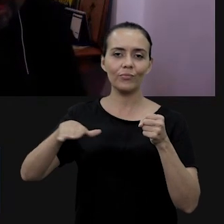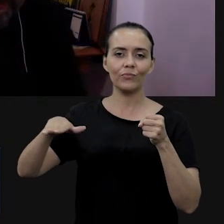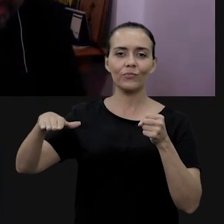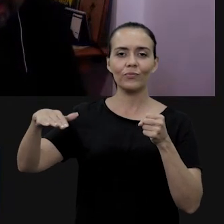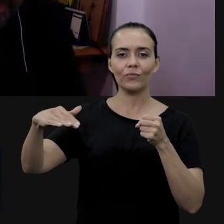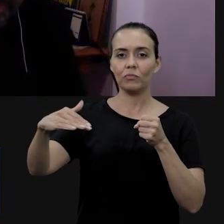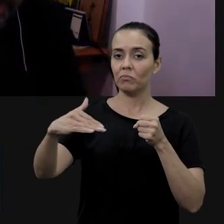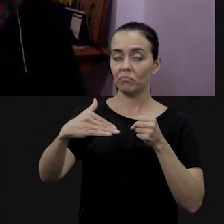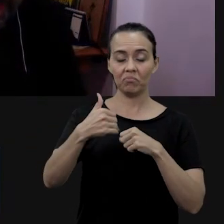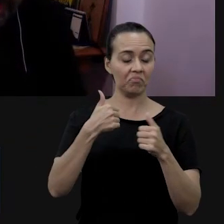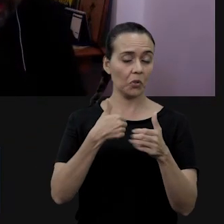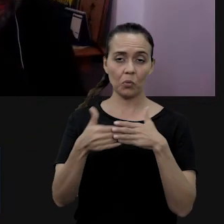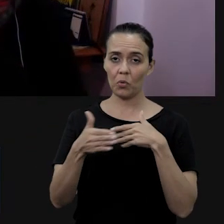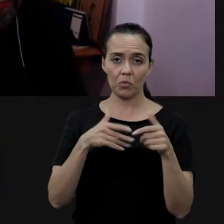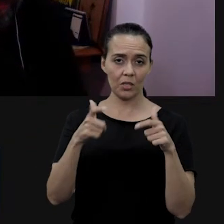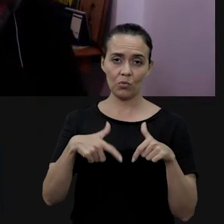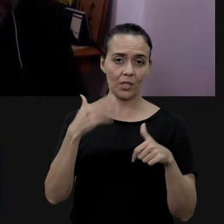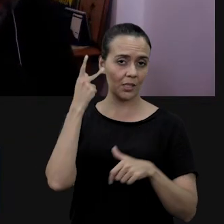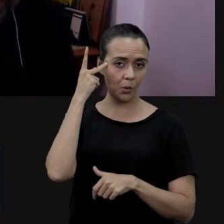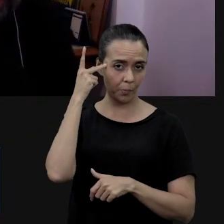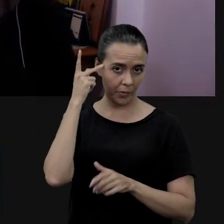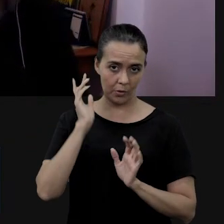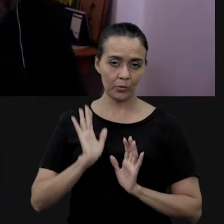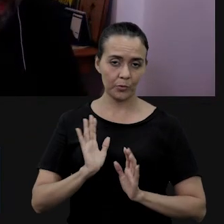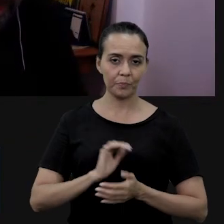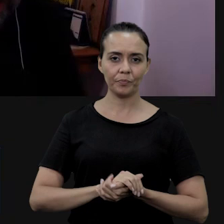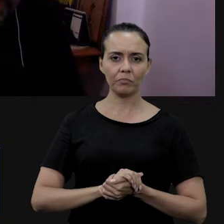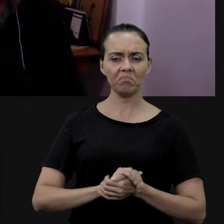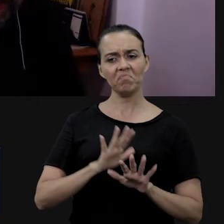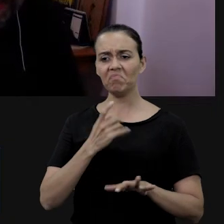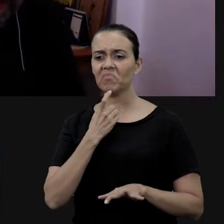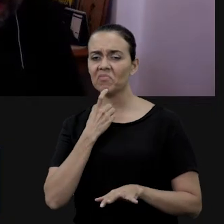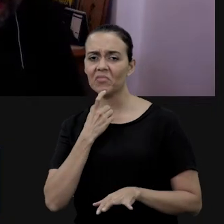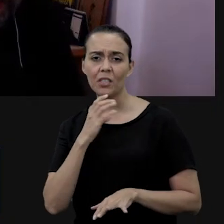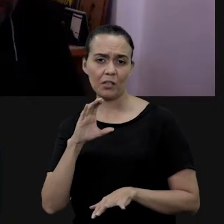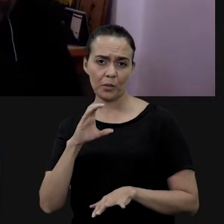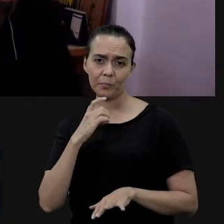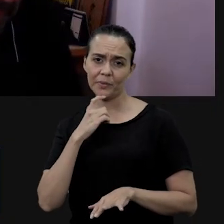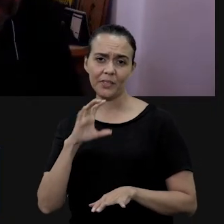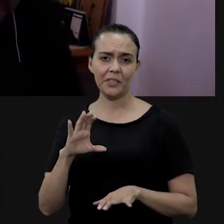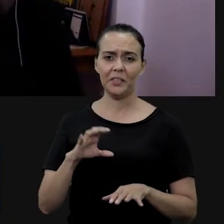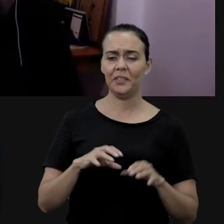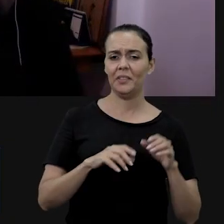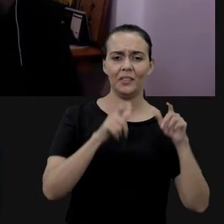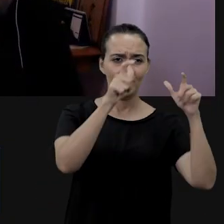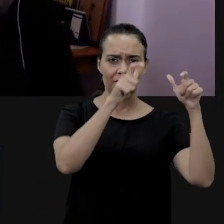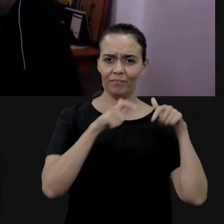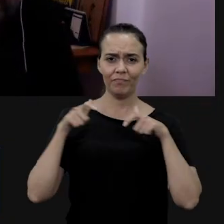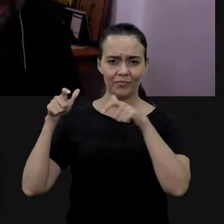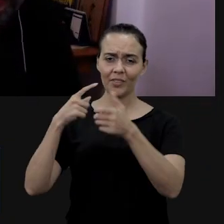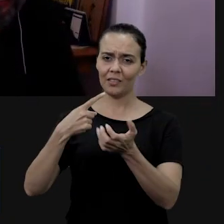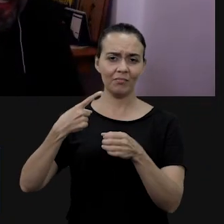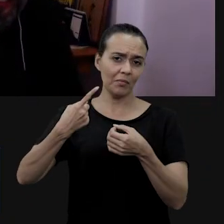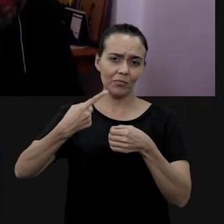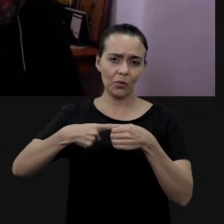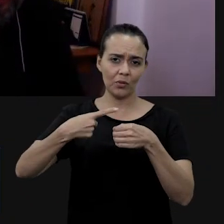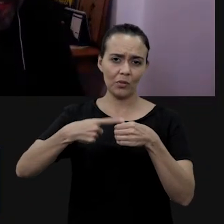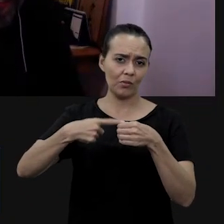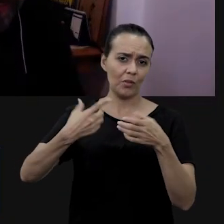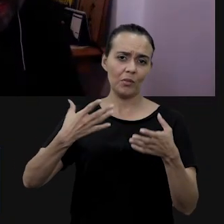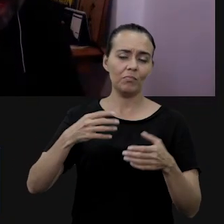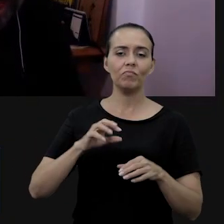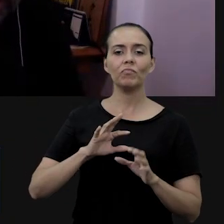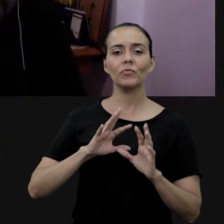passeio onde a gente estiver. São Paulo, geralmente aqui na localidade, Campinas, Itapecerica,